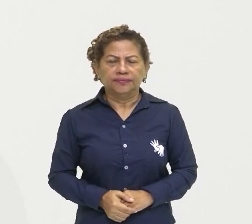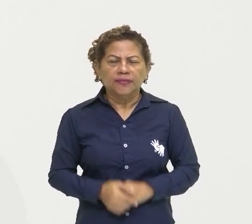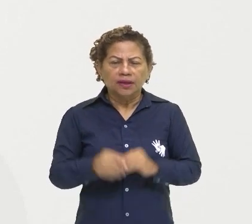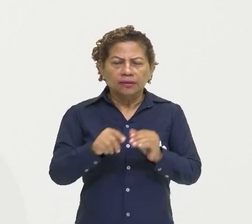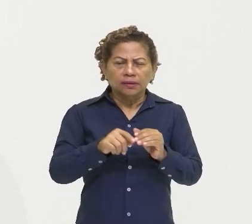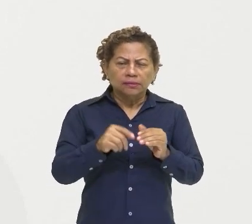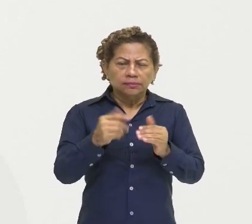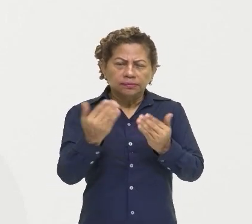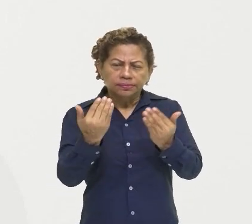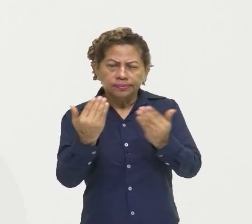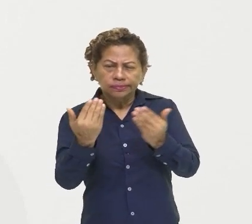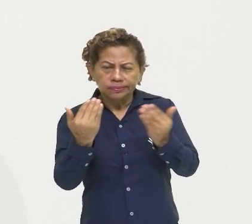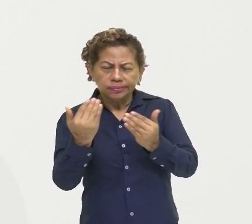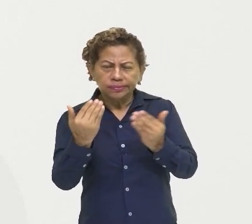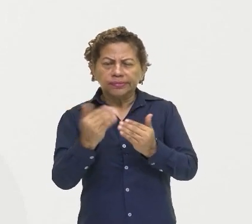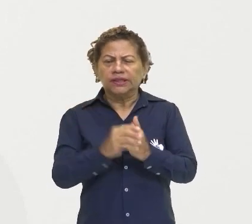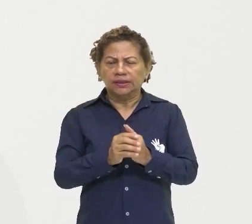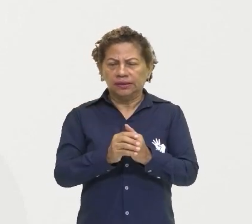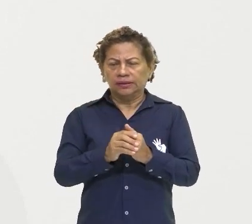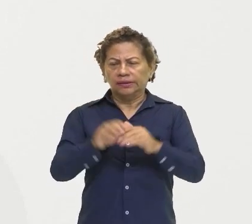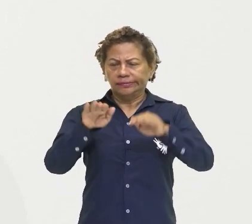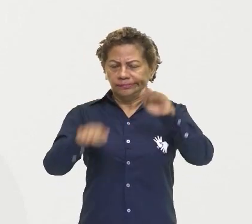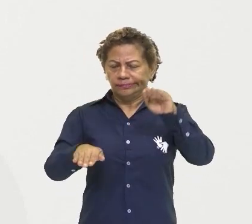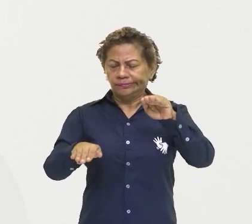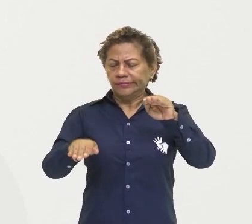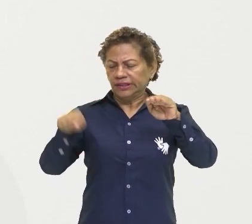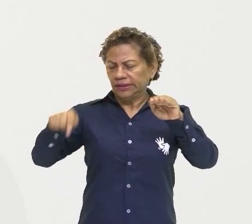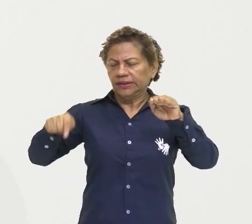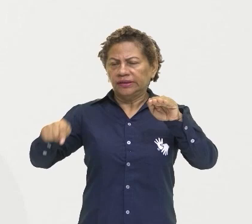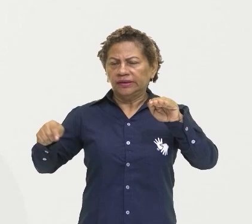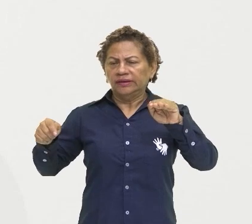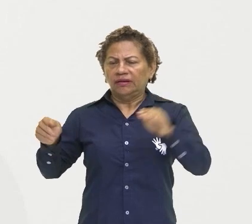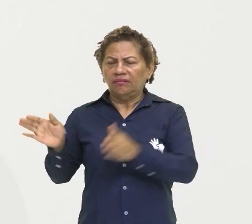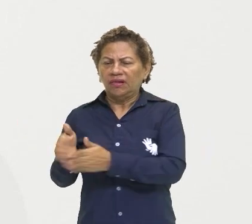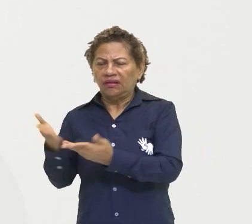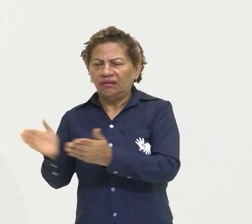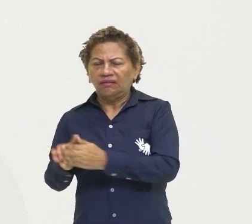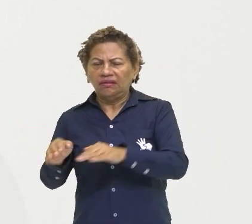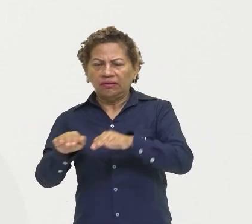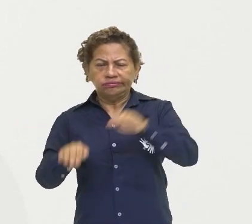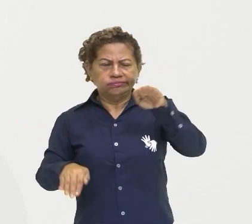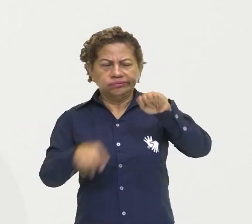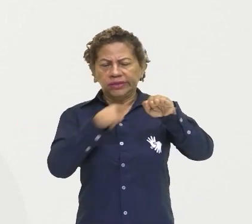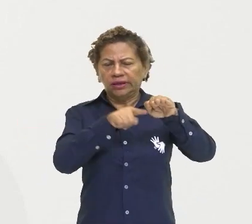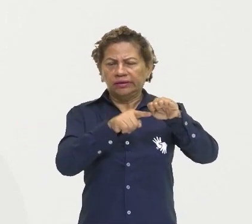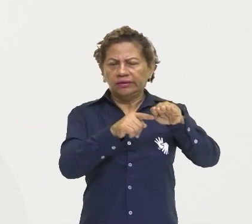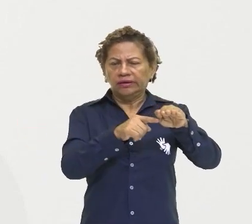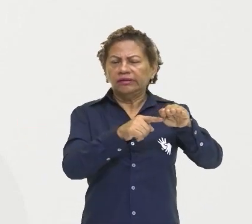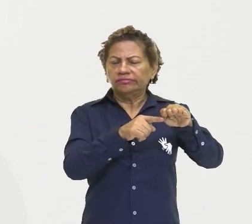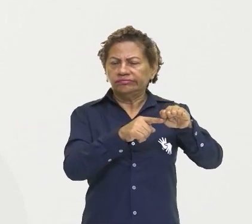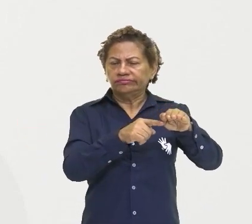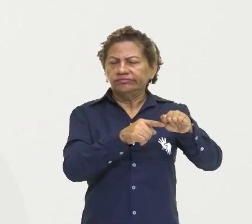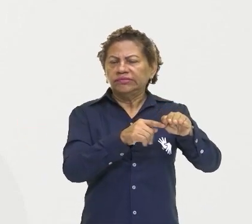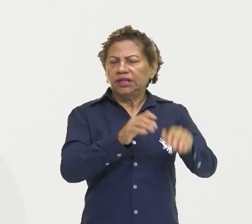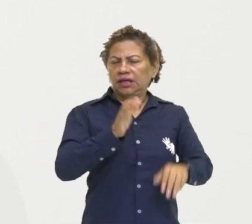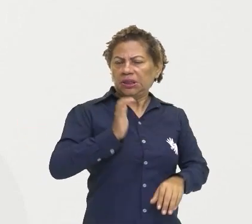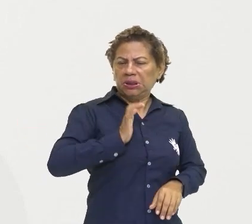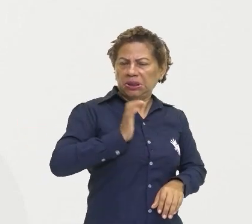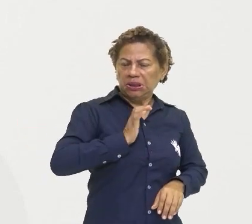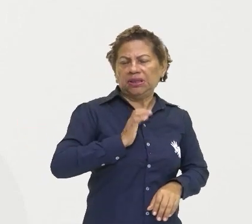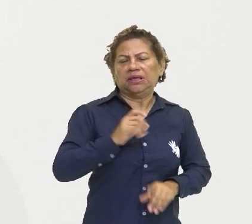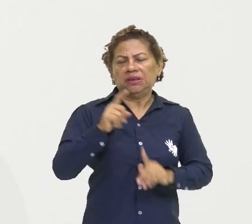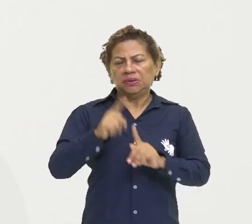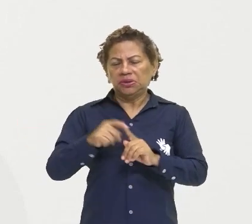Analisar a correlação entre a população mais pobre e a mais rica, tá certo? Conforme os níveis de renda. Em